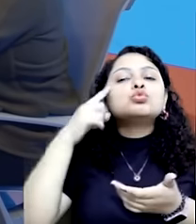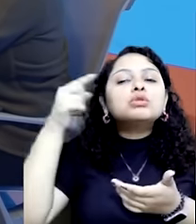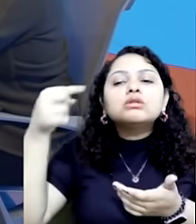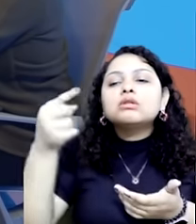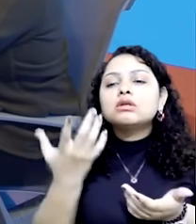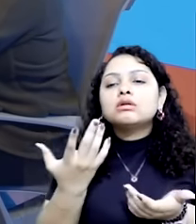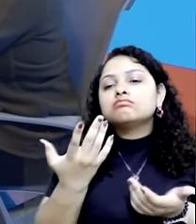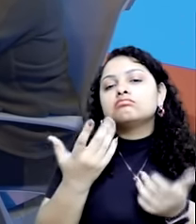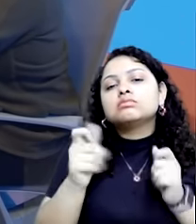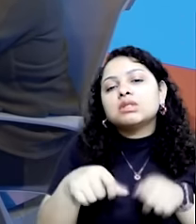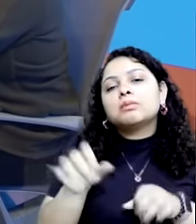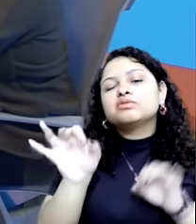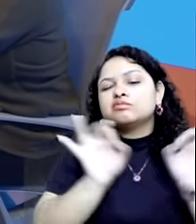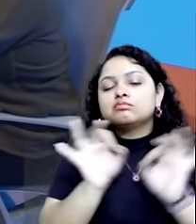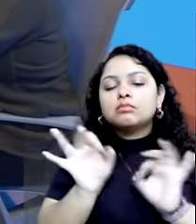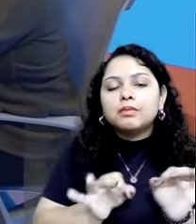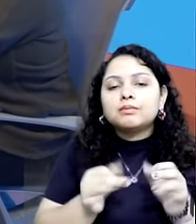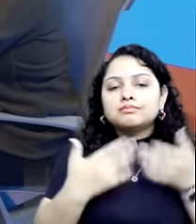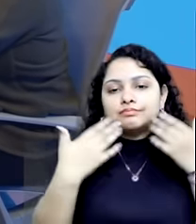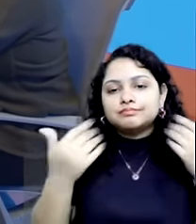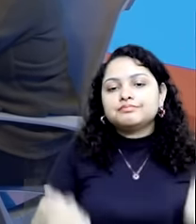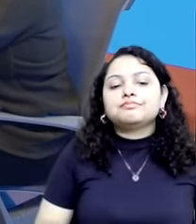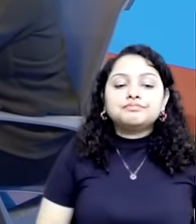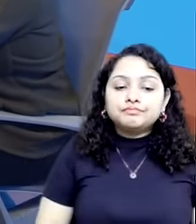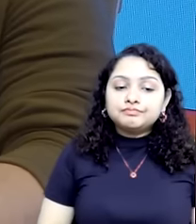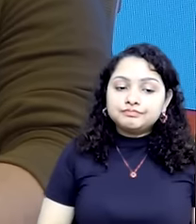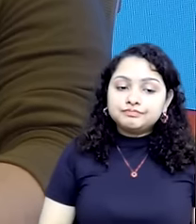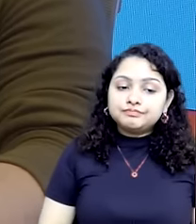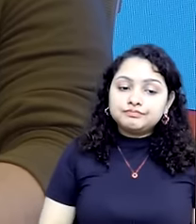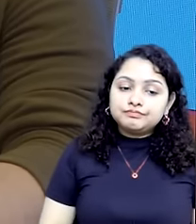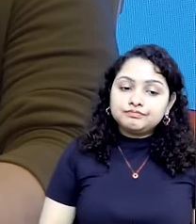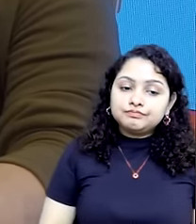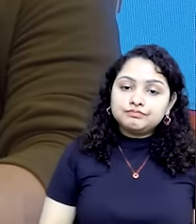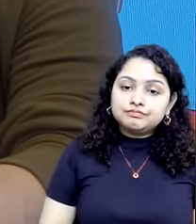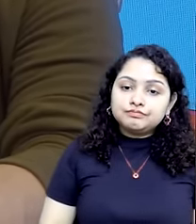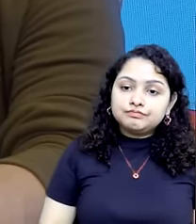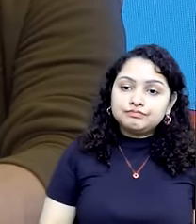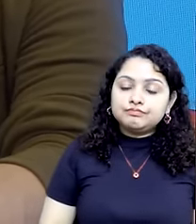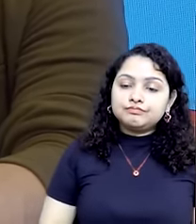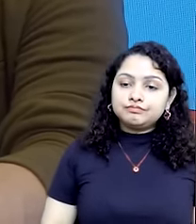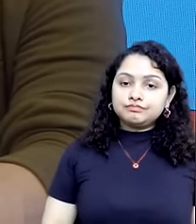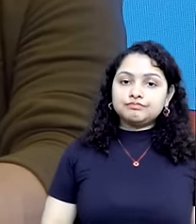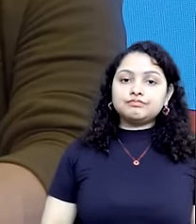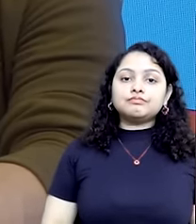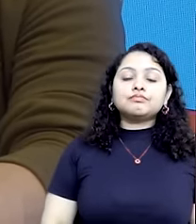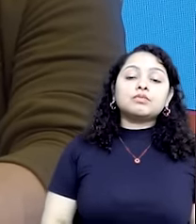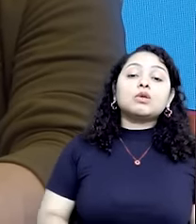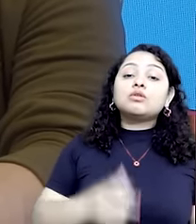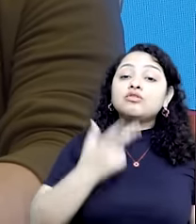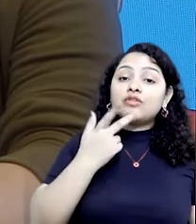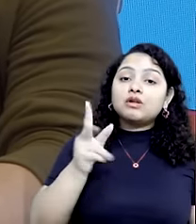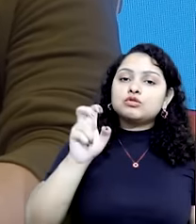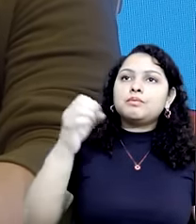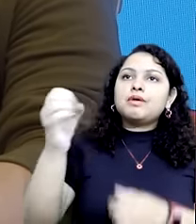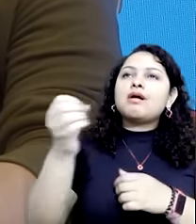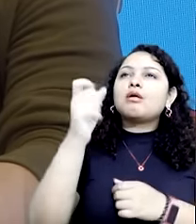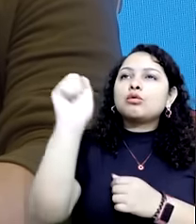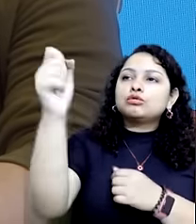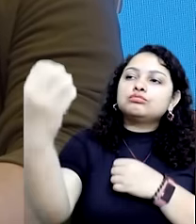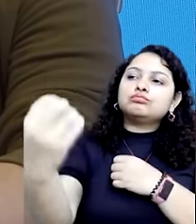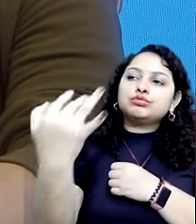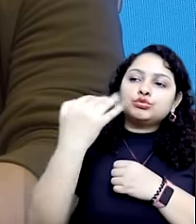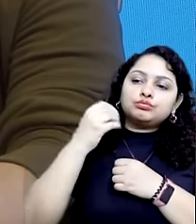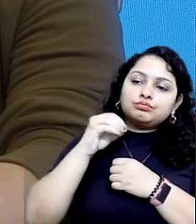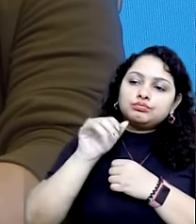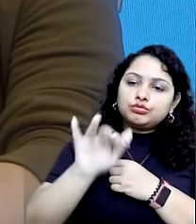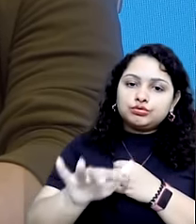apezinhar rumando essa iluminação também e esse rebater é legal né Kate porque quando a gente fala do rebater Quando você vai fazer uma